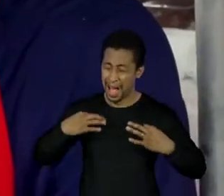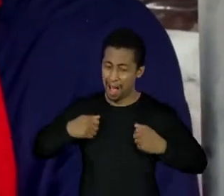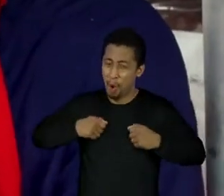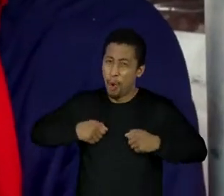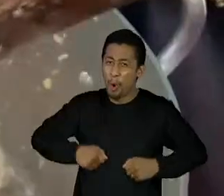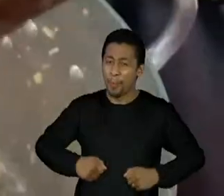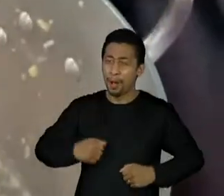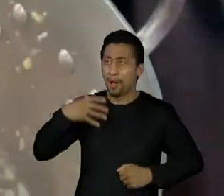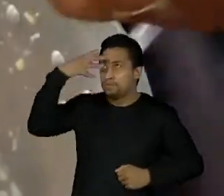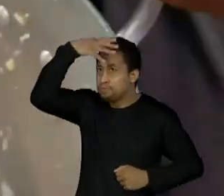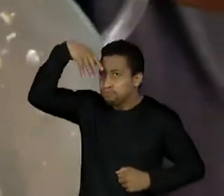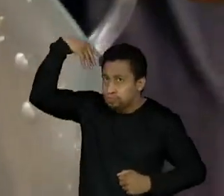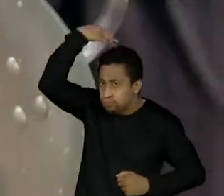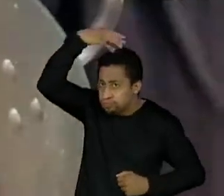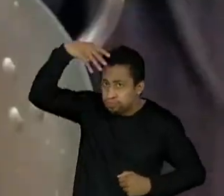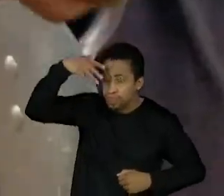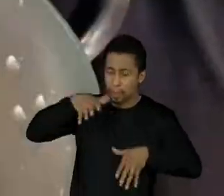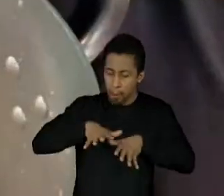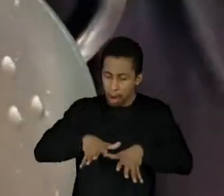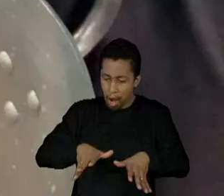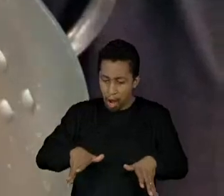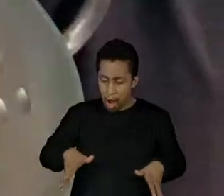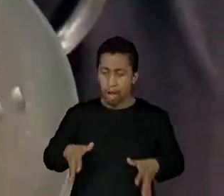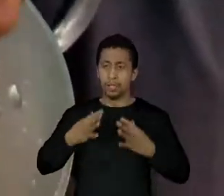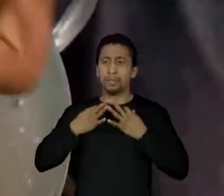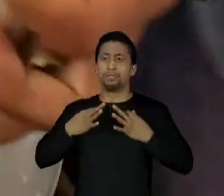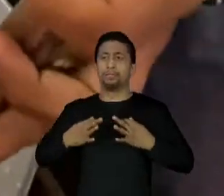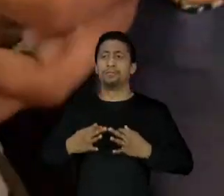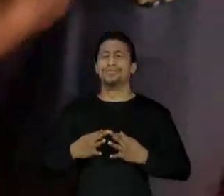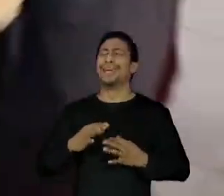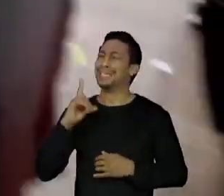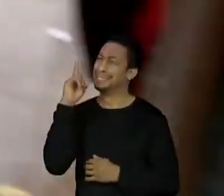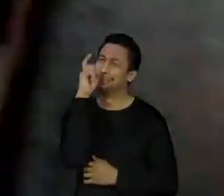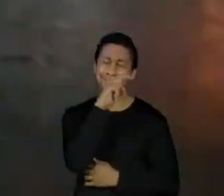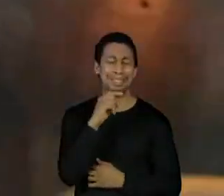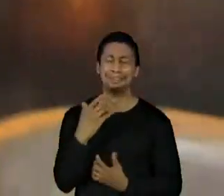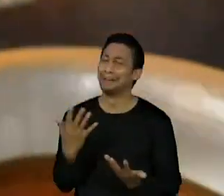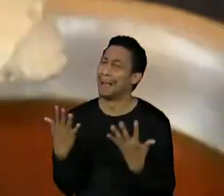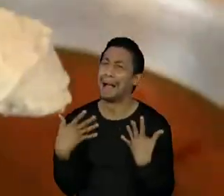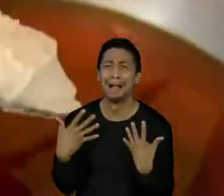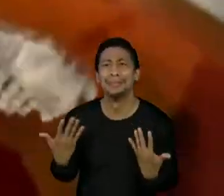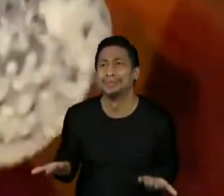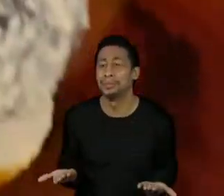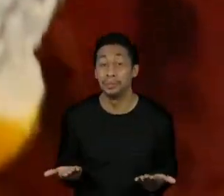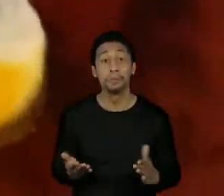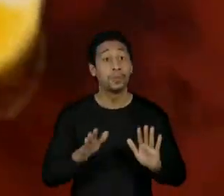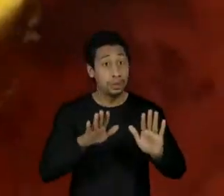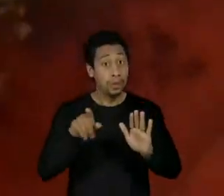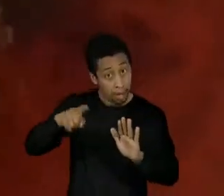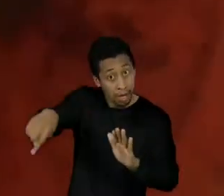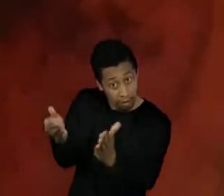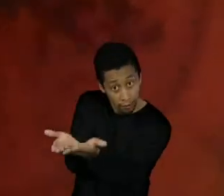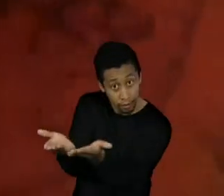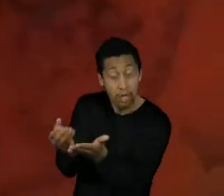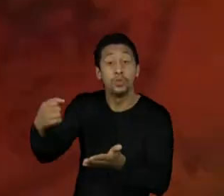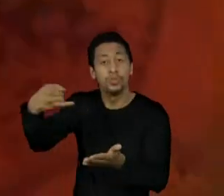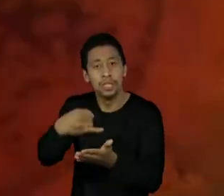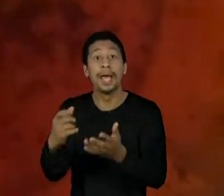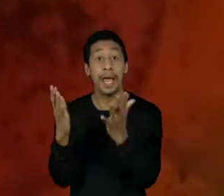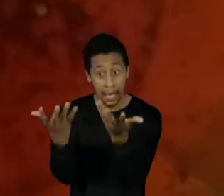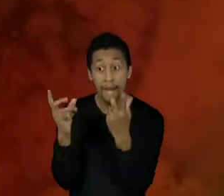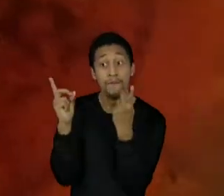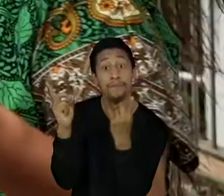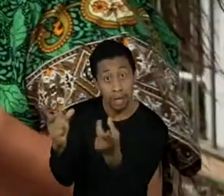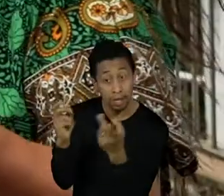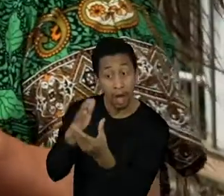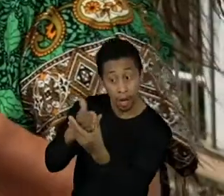desconfortável pro dia a dia você trabalhar com azeite. Tem isso, que é muito calor, você trabalha com azeite. Elas são evangélicas? São. Elas querem vender o acarajé porque